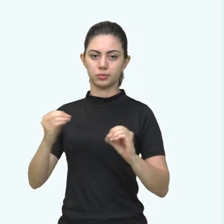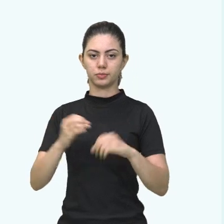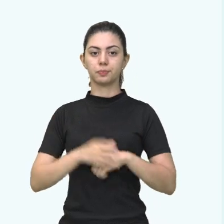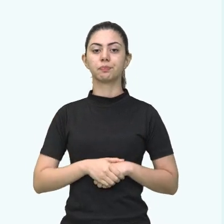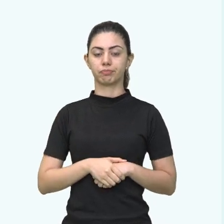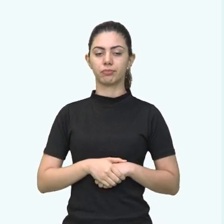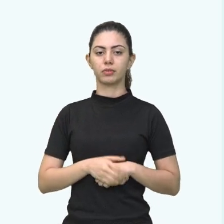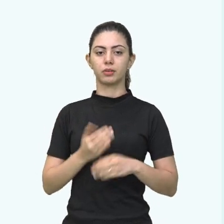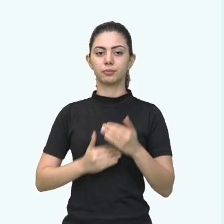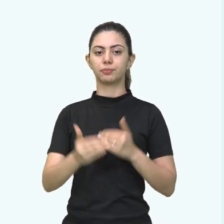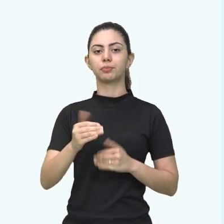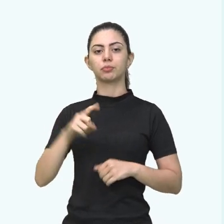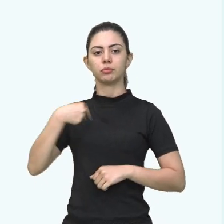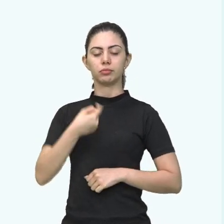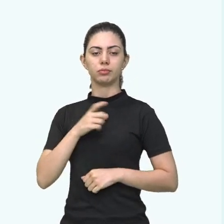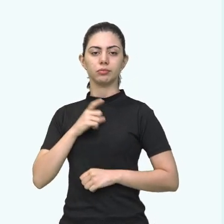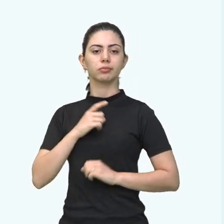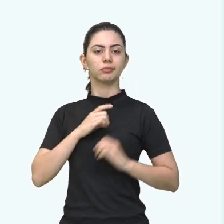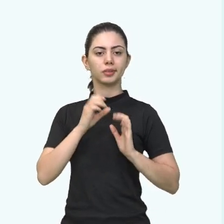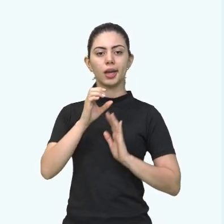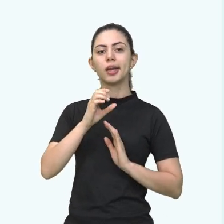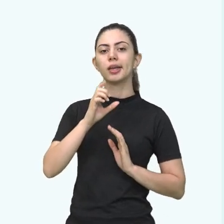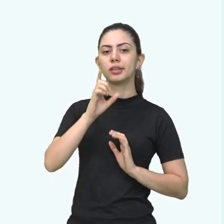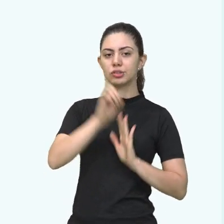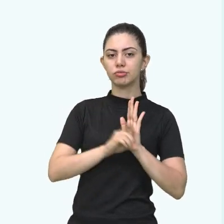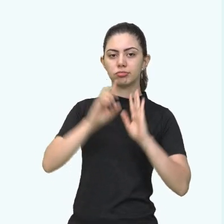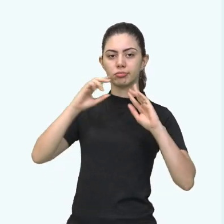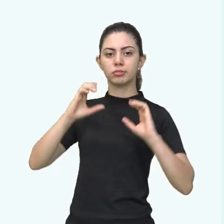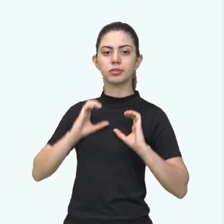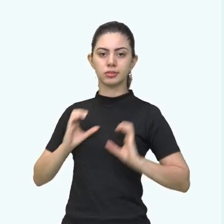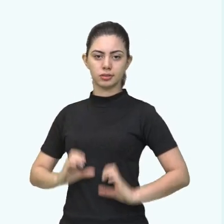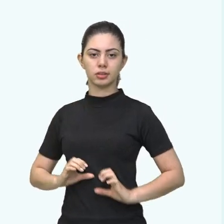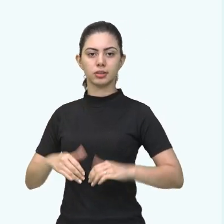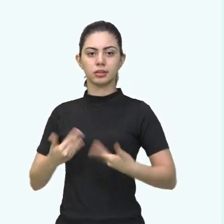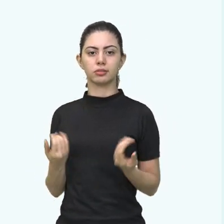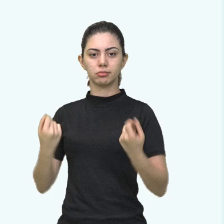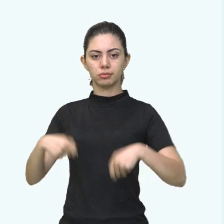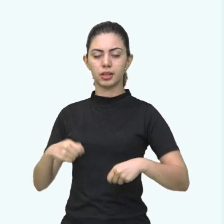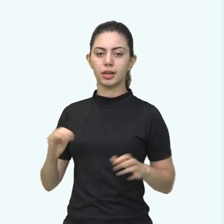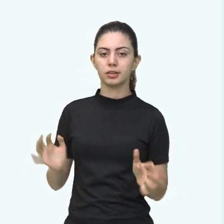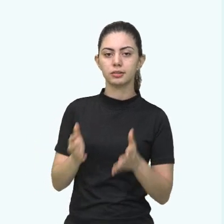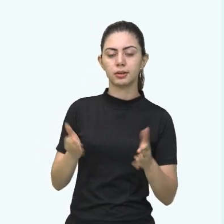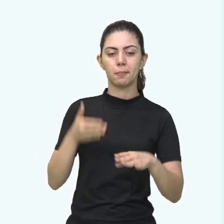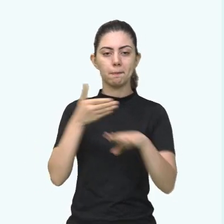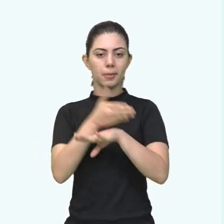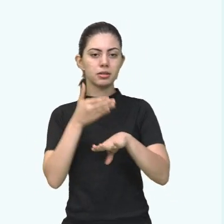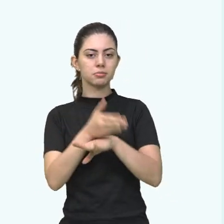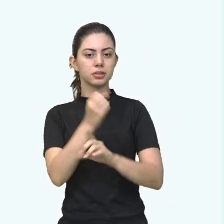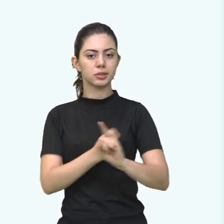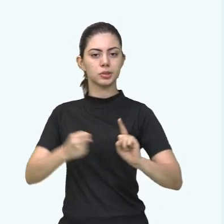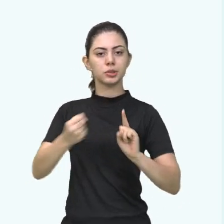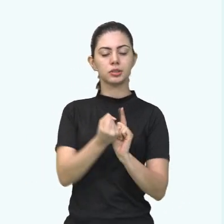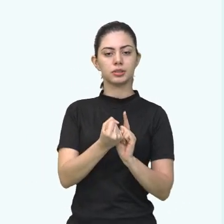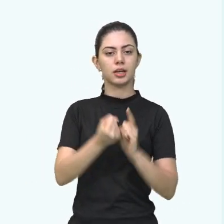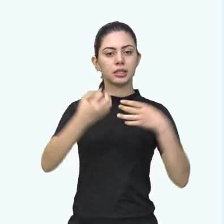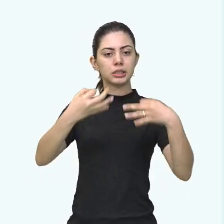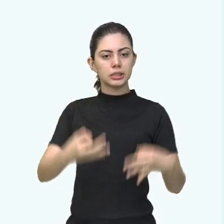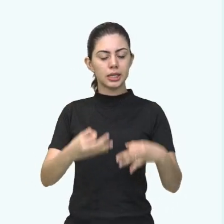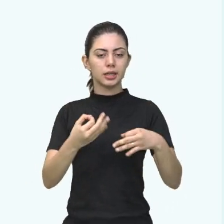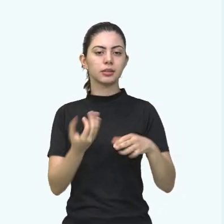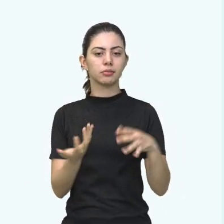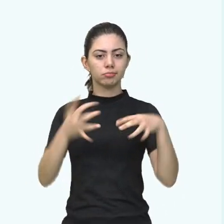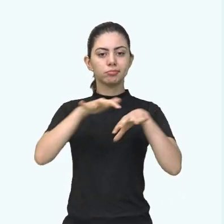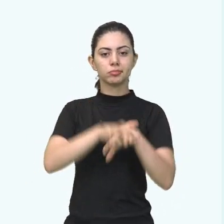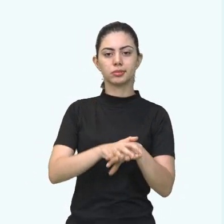cidadania, participamos ativamente da construção de uma sociedade mais justa e inclusiva, promovendo o